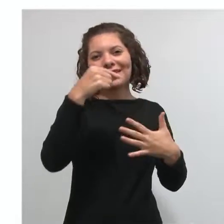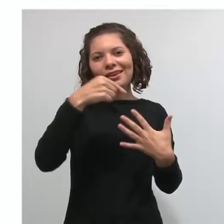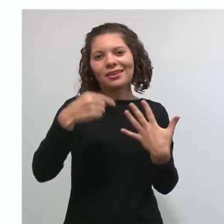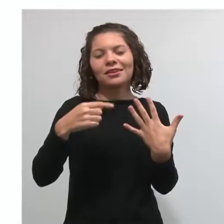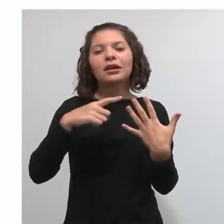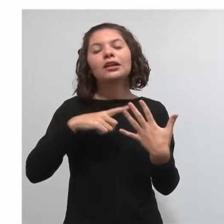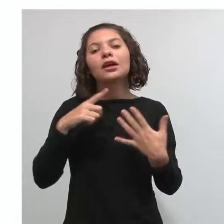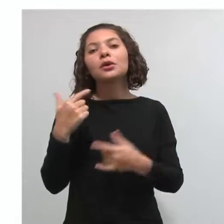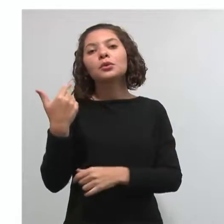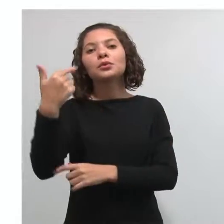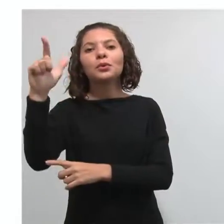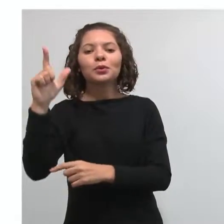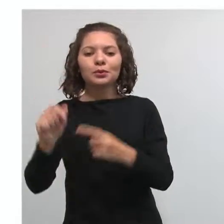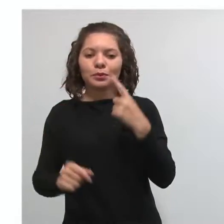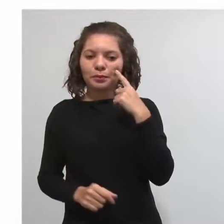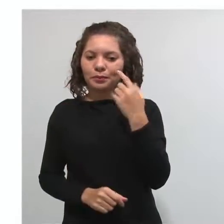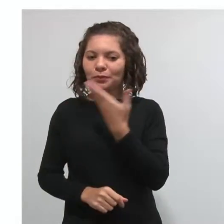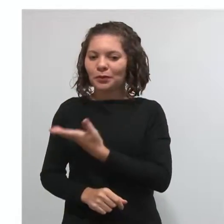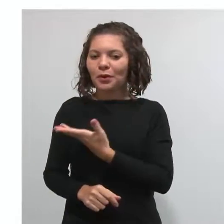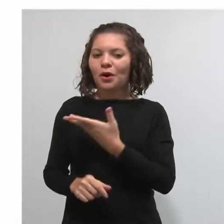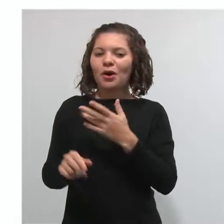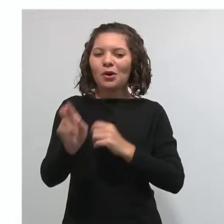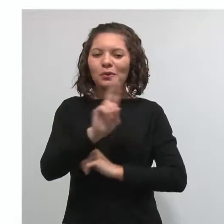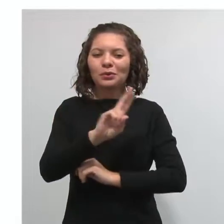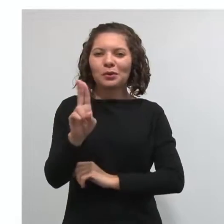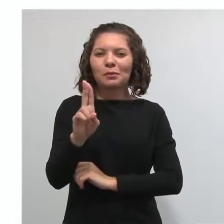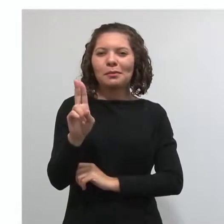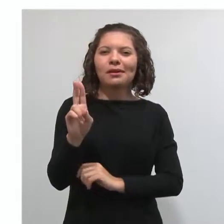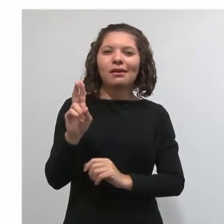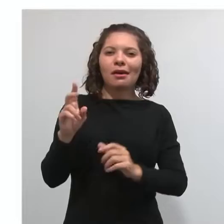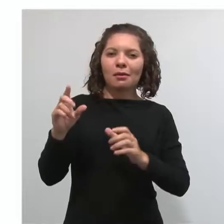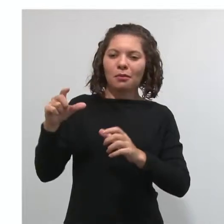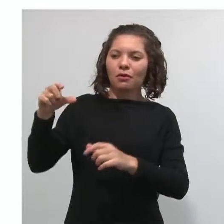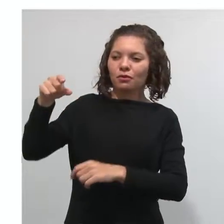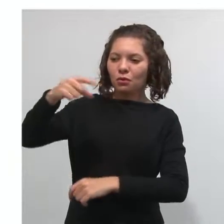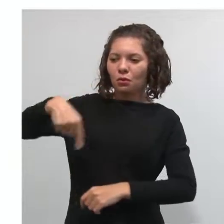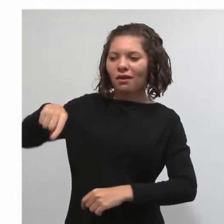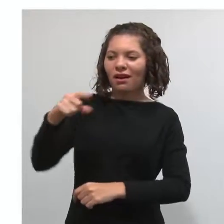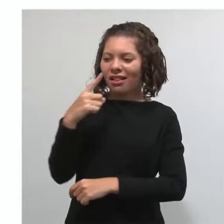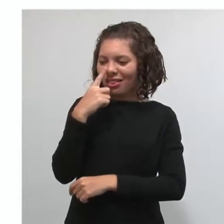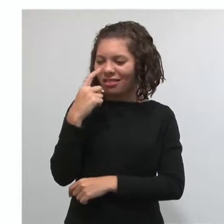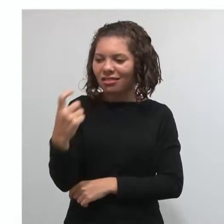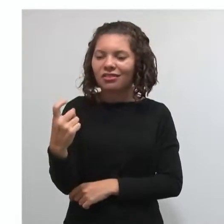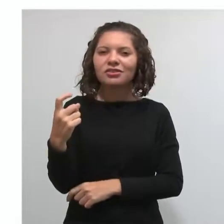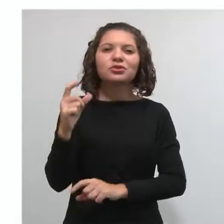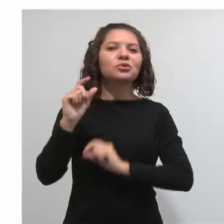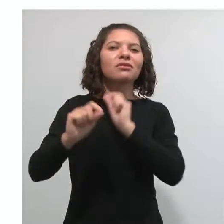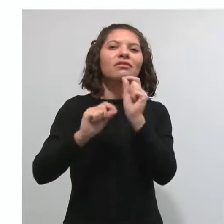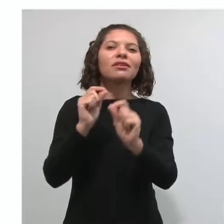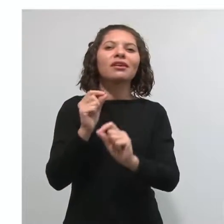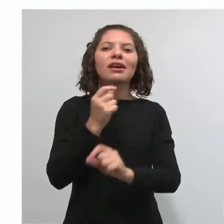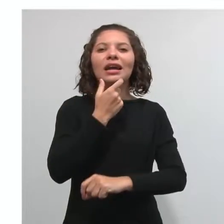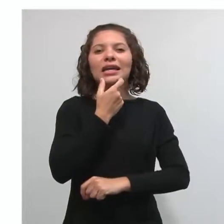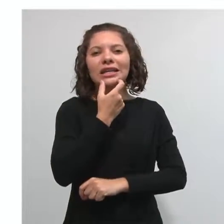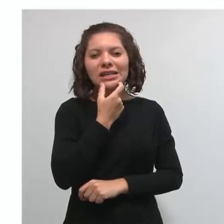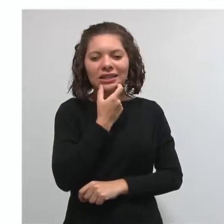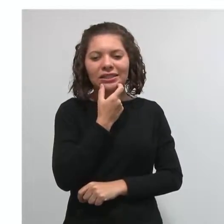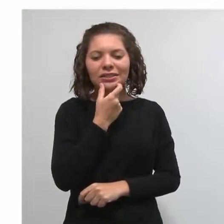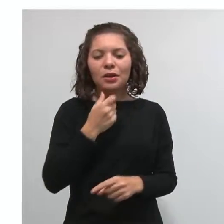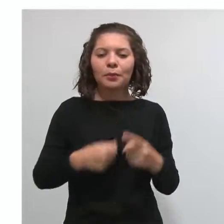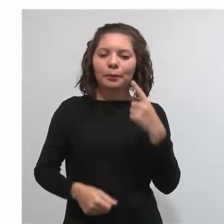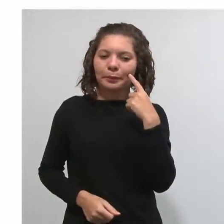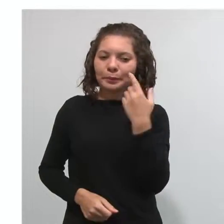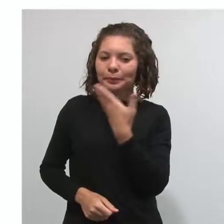que é chamado de lata de lixo, né, que está relacionado, a lata de lixo na tradução, né, garbage can, que